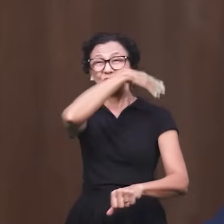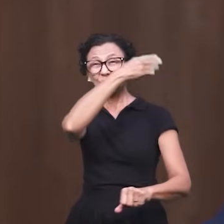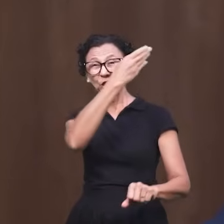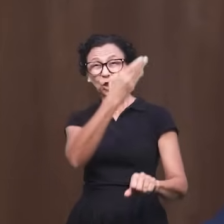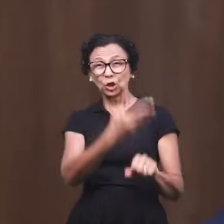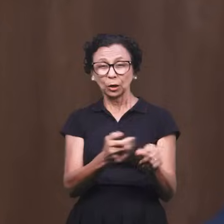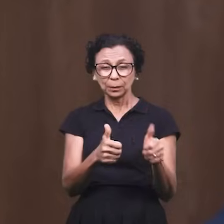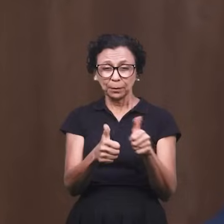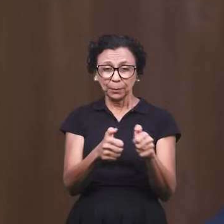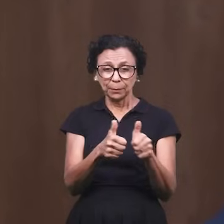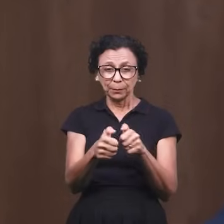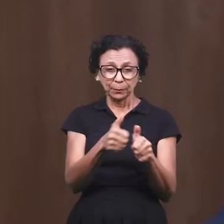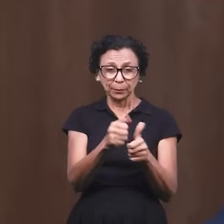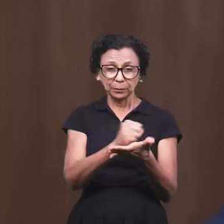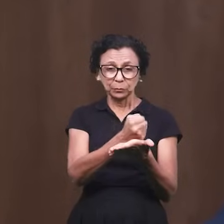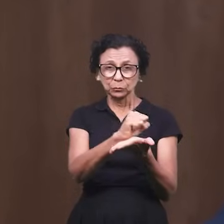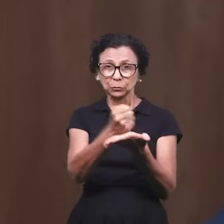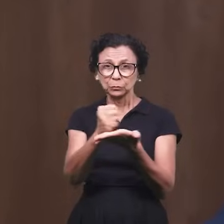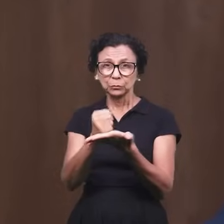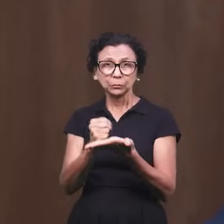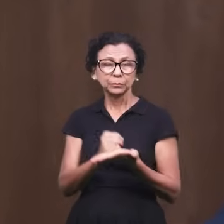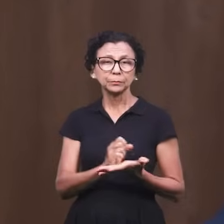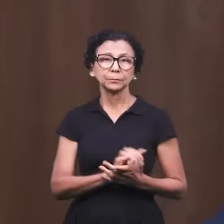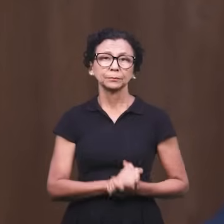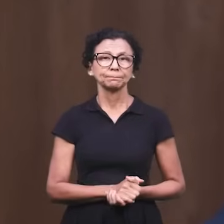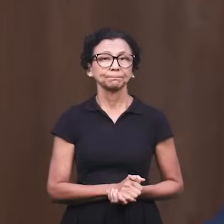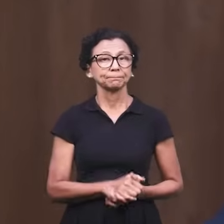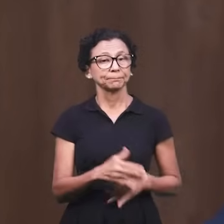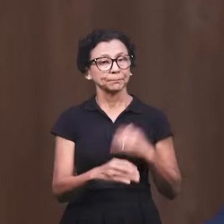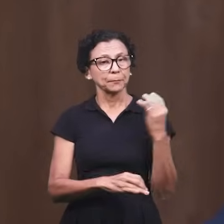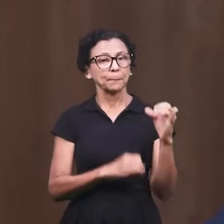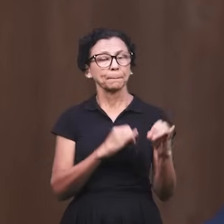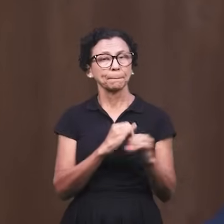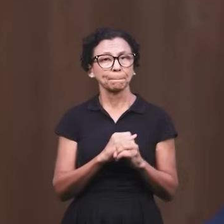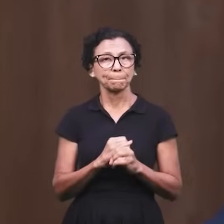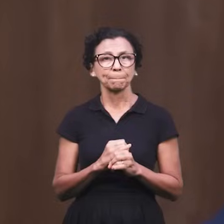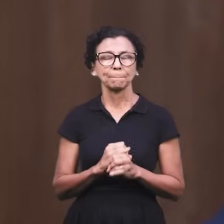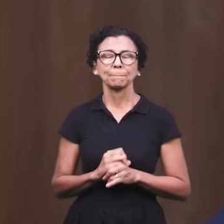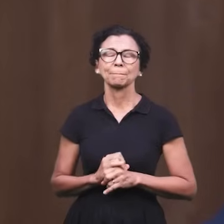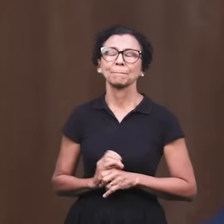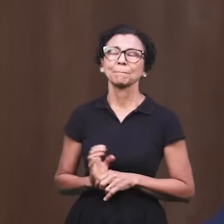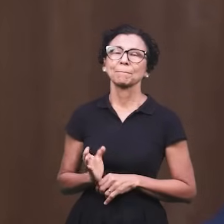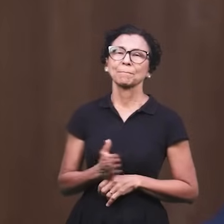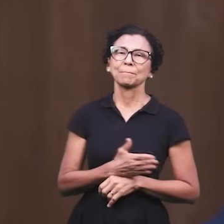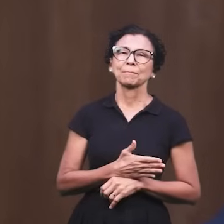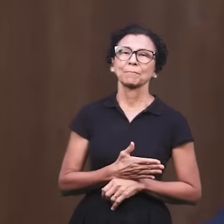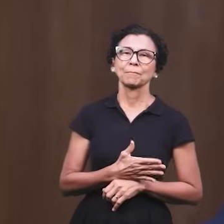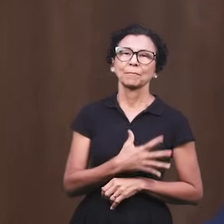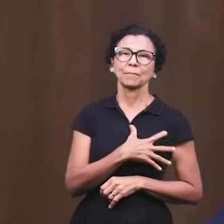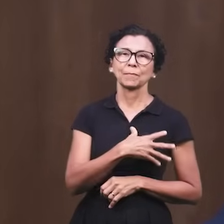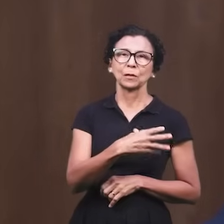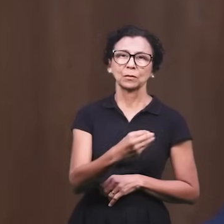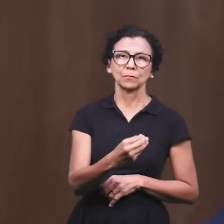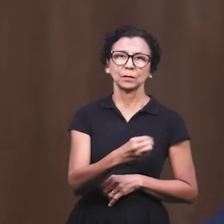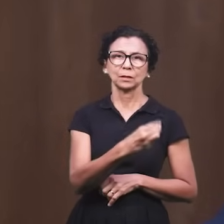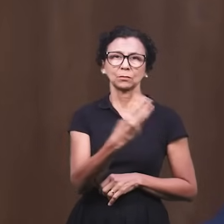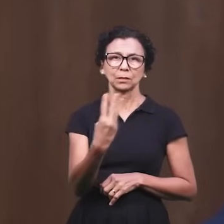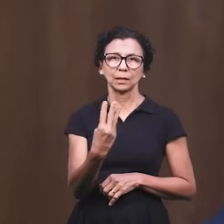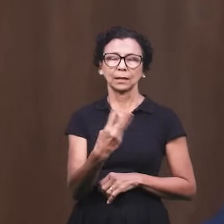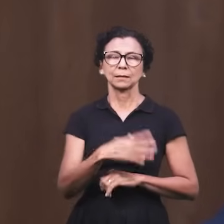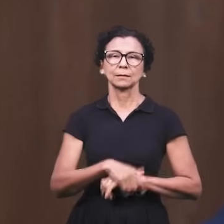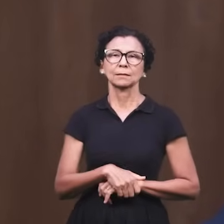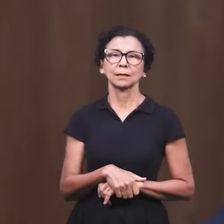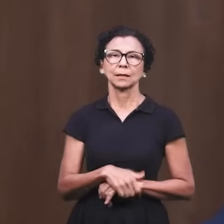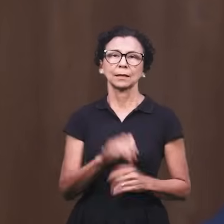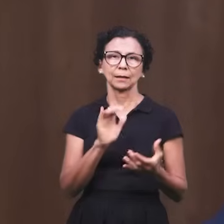jogando na internet. Né? Eu falava muito com meus filhos quando eles eram mais jovens, hoje os 3 estão